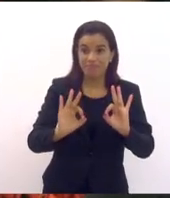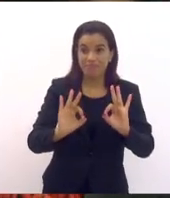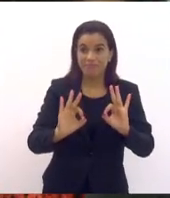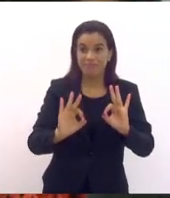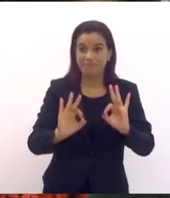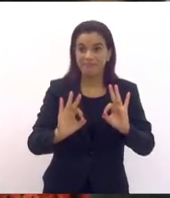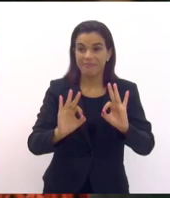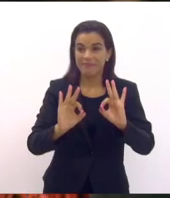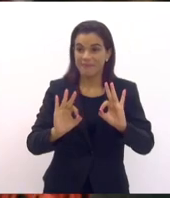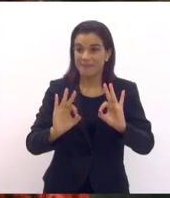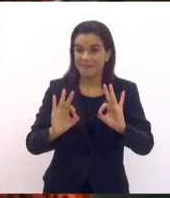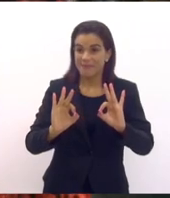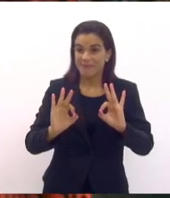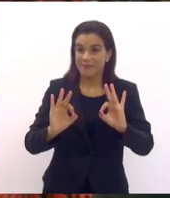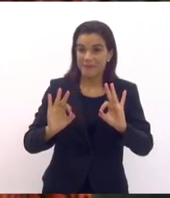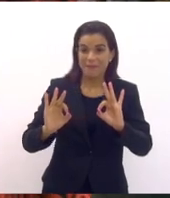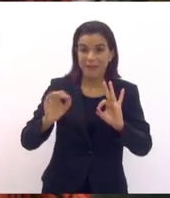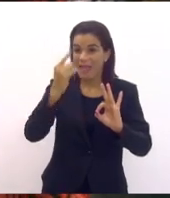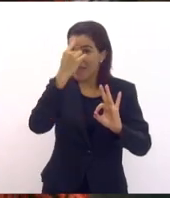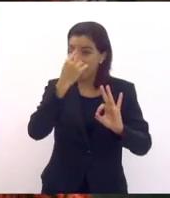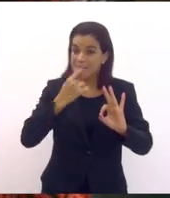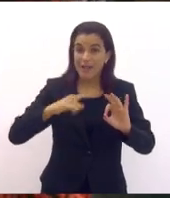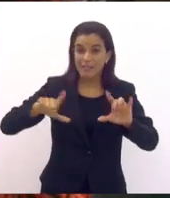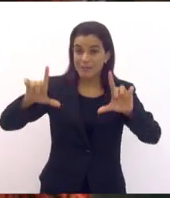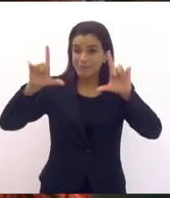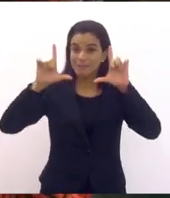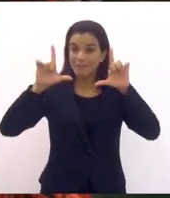cima tá em cima com a nossa